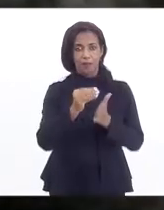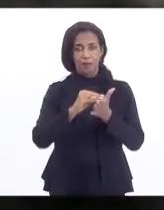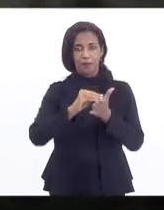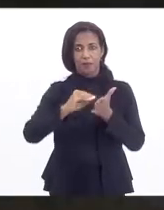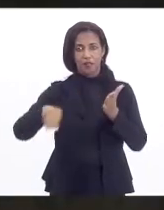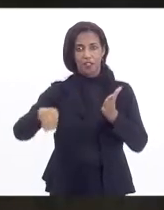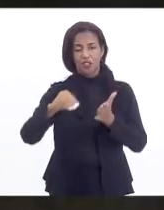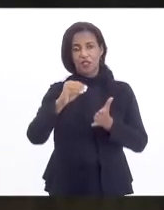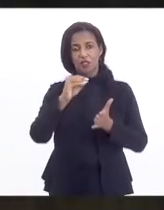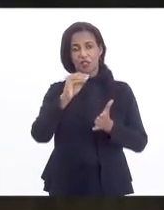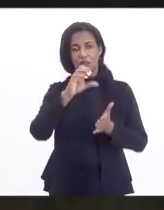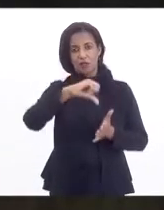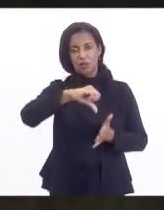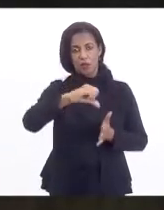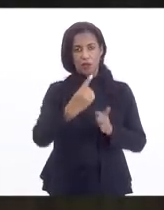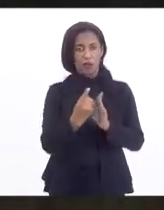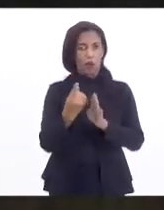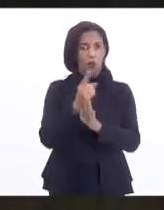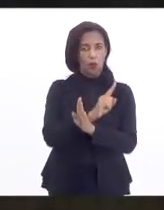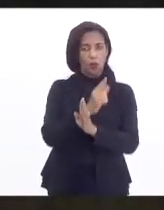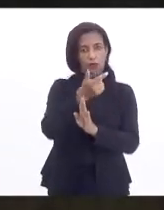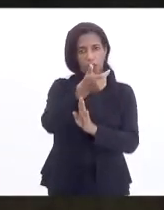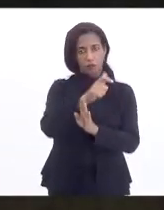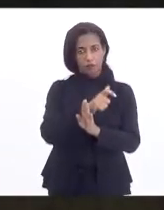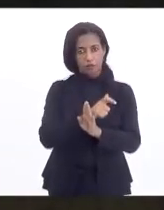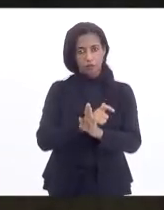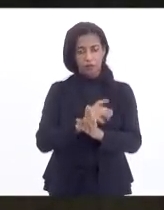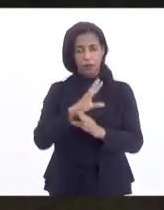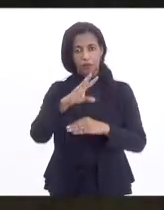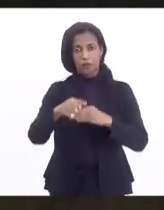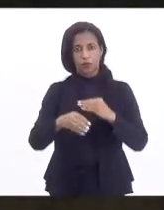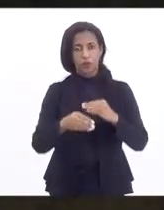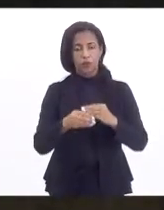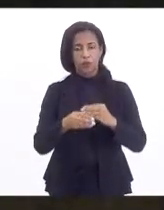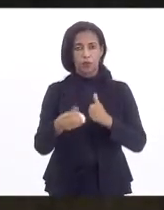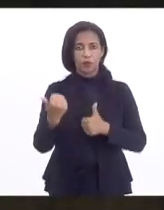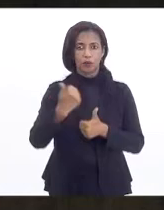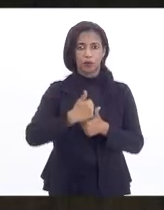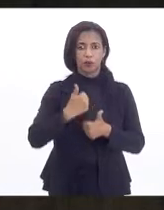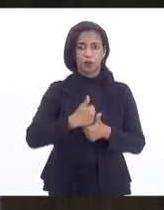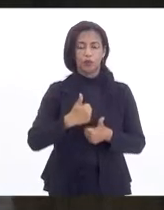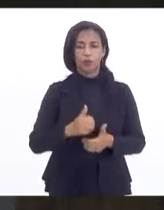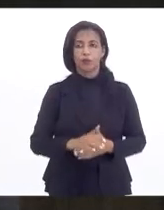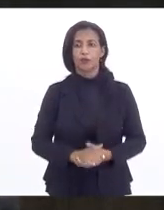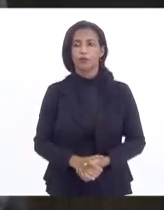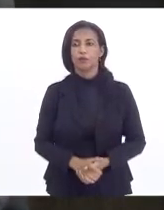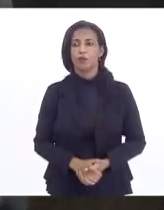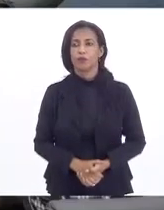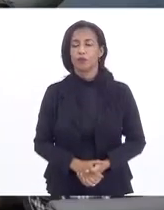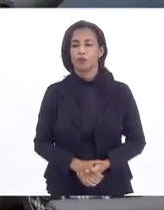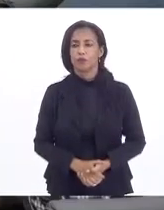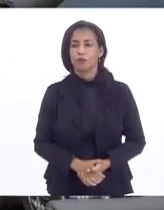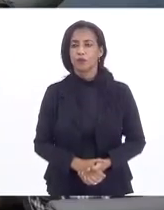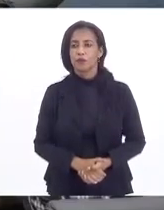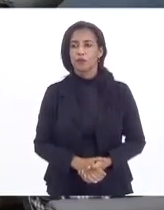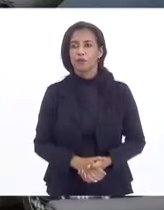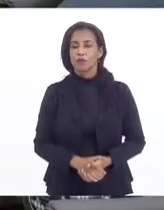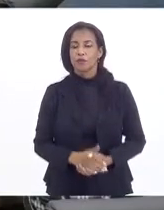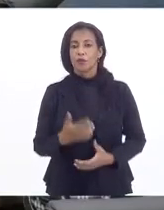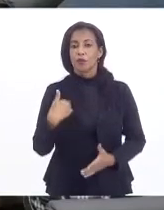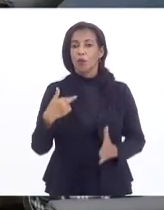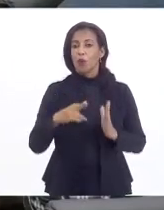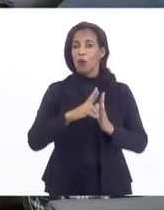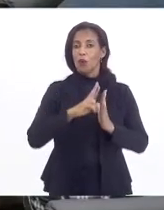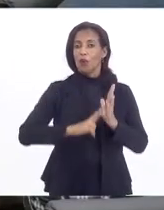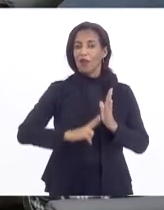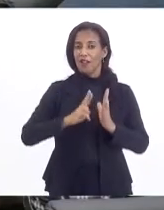emenda 9, contrário às demais emendas, concluindo por substitutivo. Senhor presidente, como o relator é o